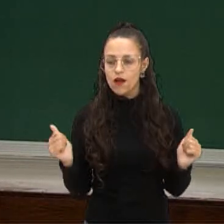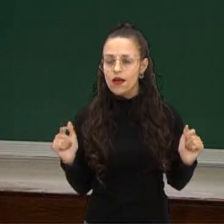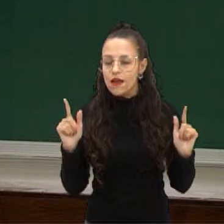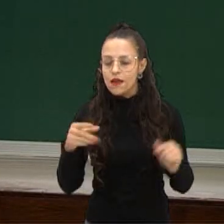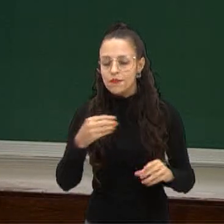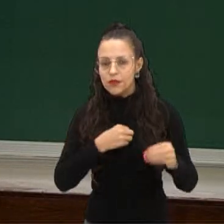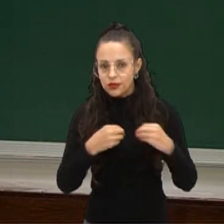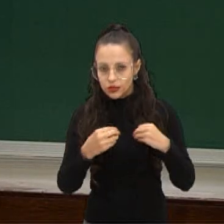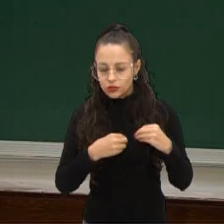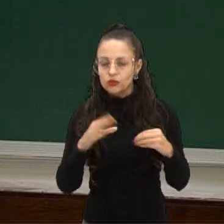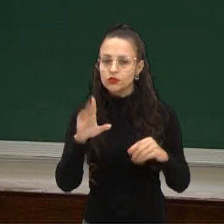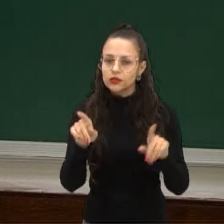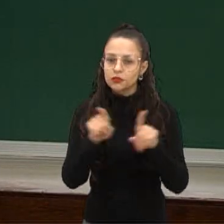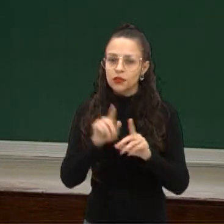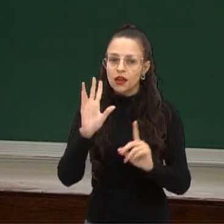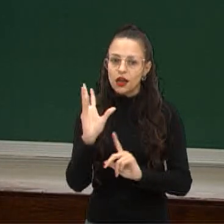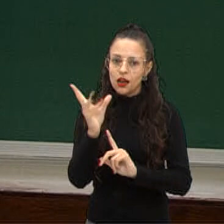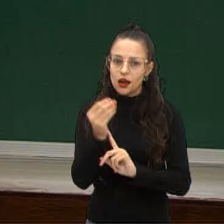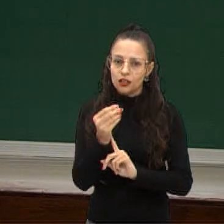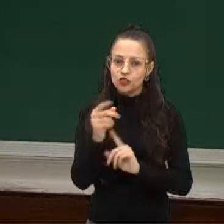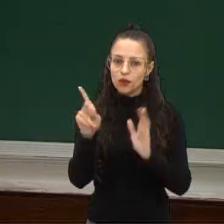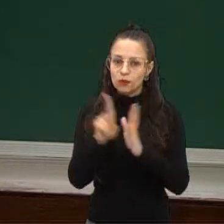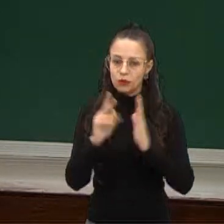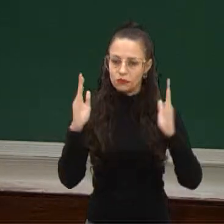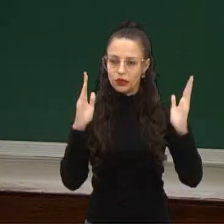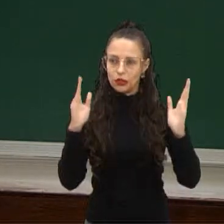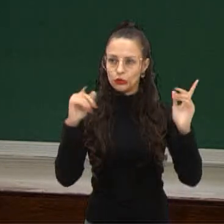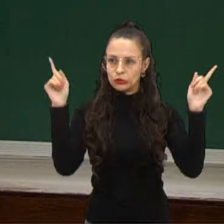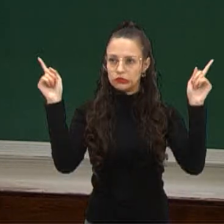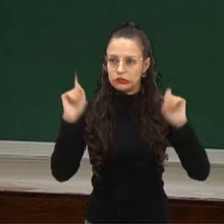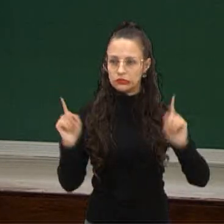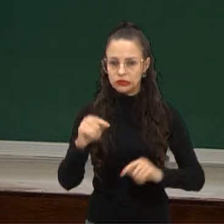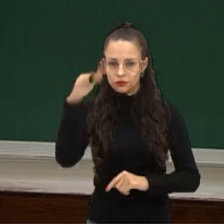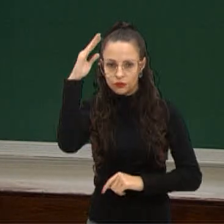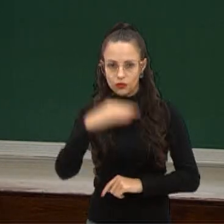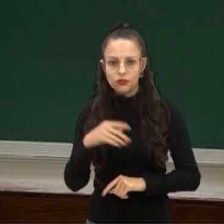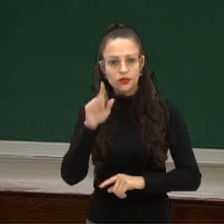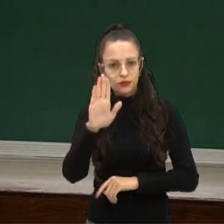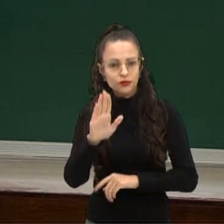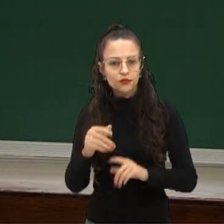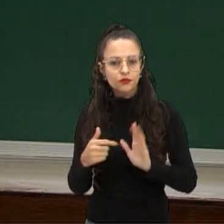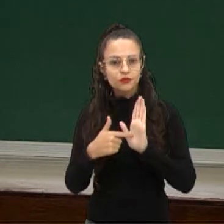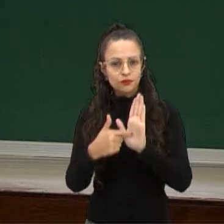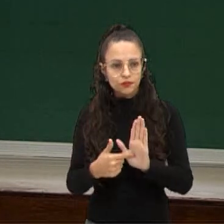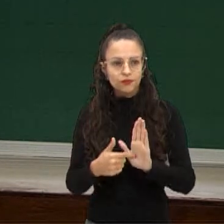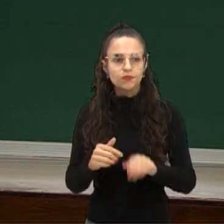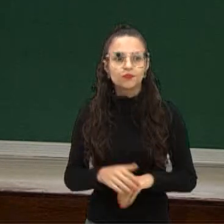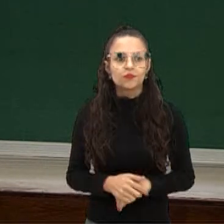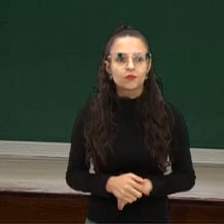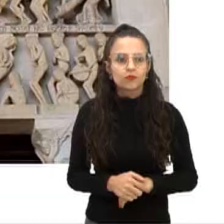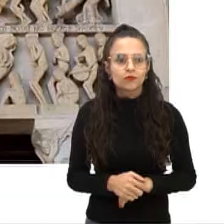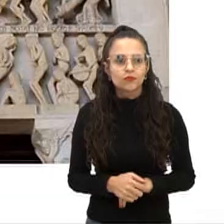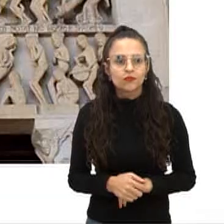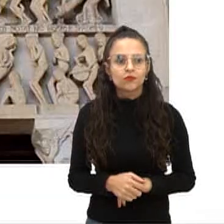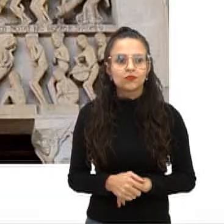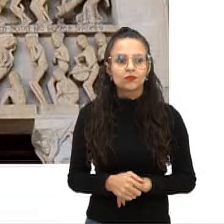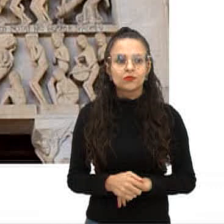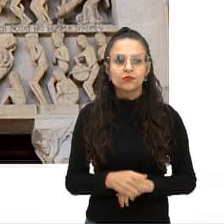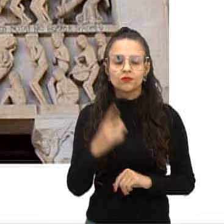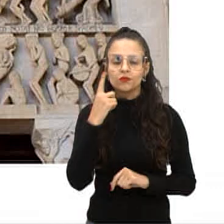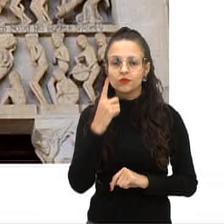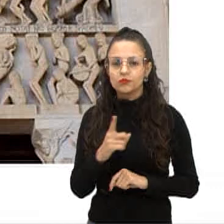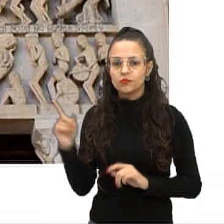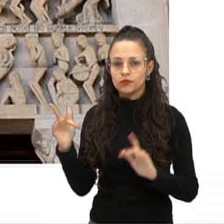também aquela arte de que era a idade das trevas, né? E a gente vai ver um pouquinho para frente o que foi inventado. Então tá aí a